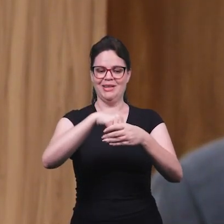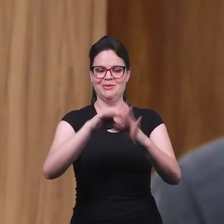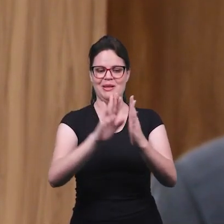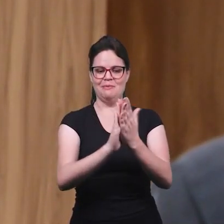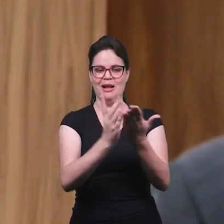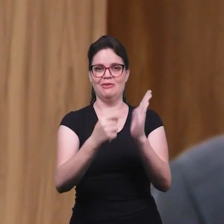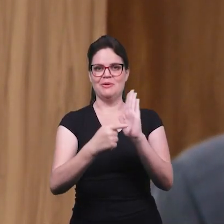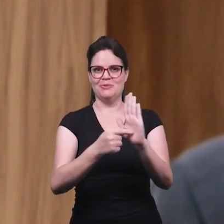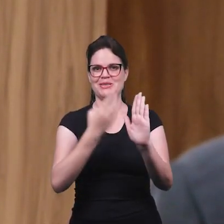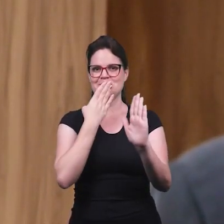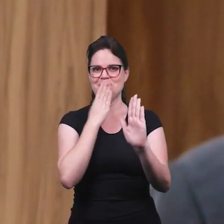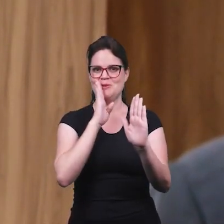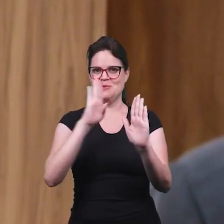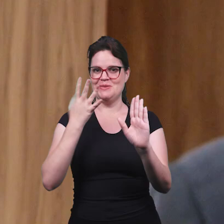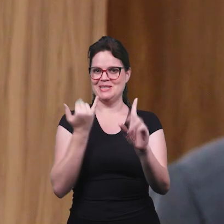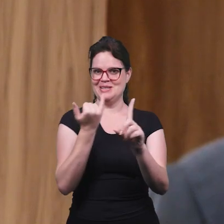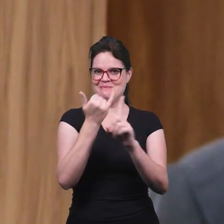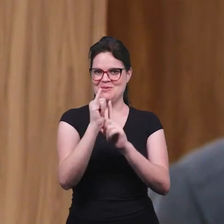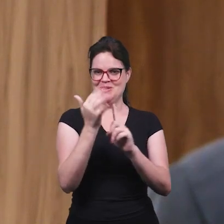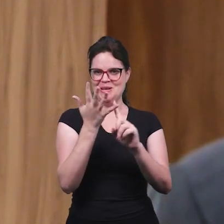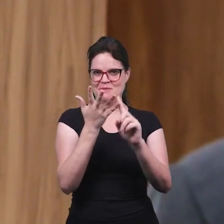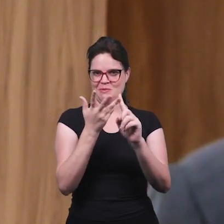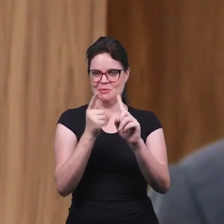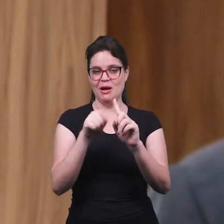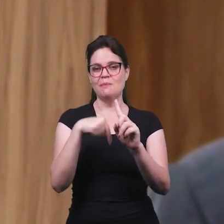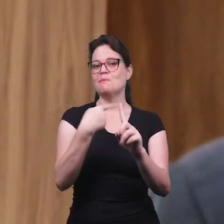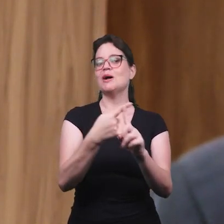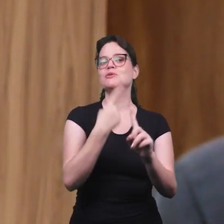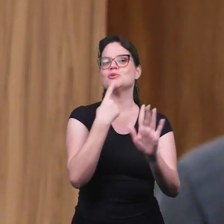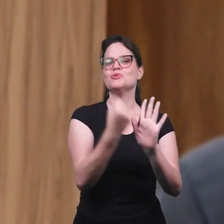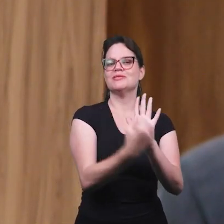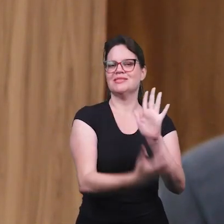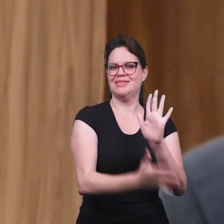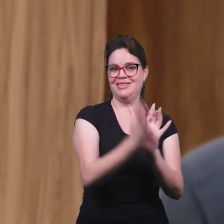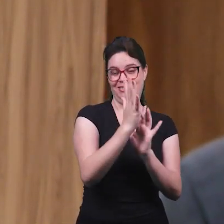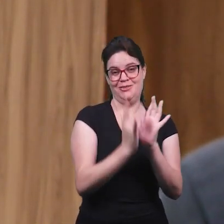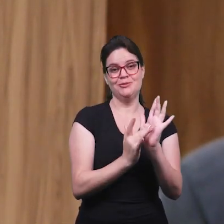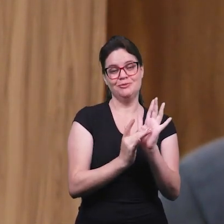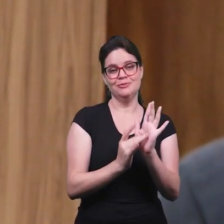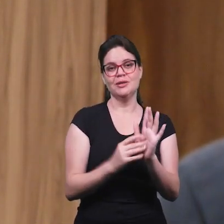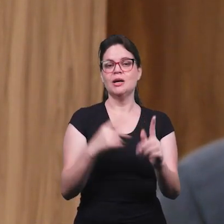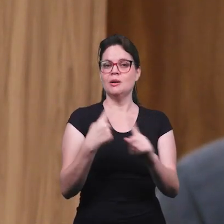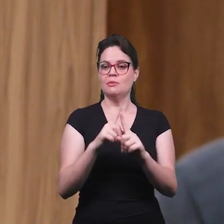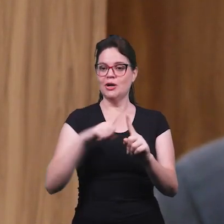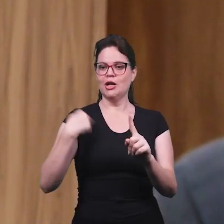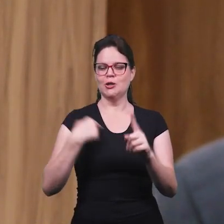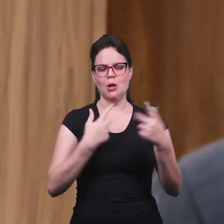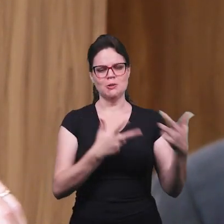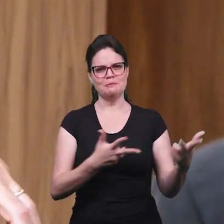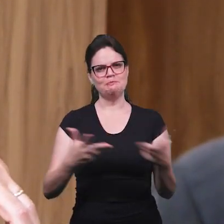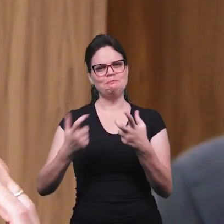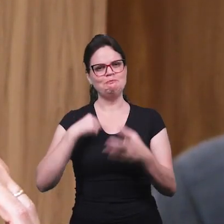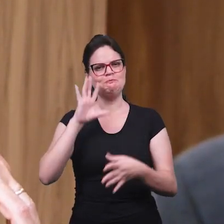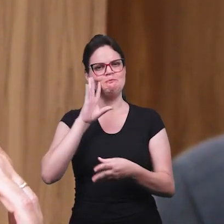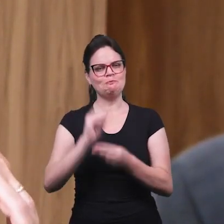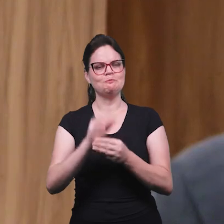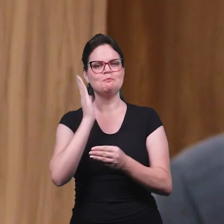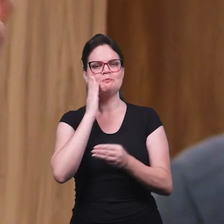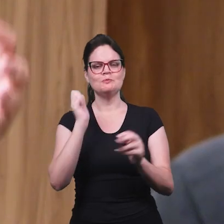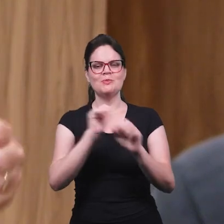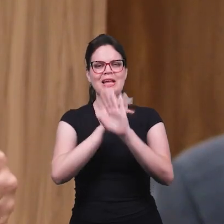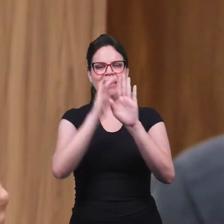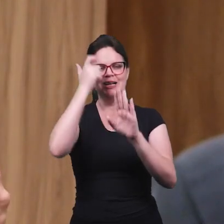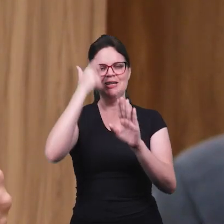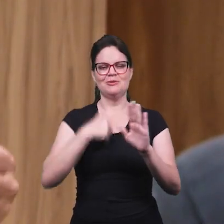mistérios, né, que identifica a igreja como igreja fiel e que faz com que a igreja seja livre